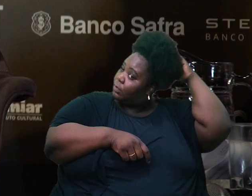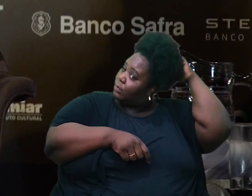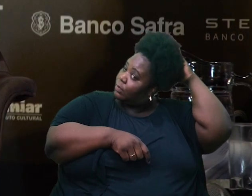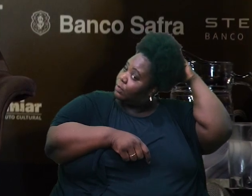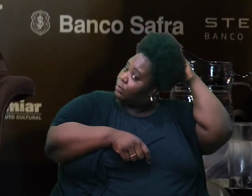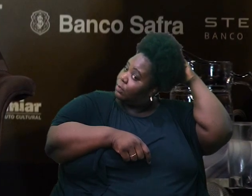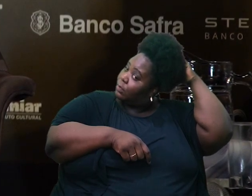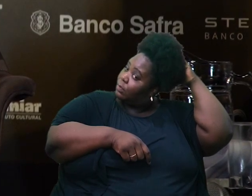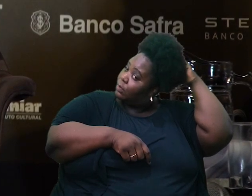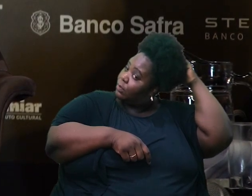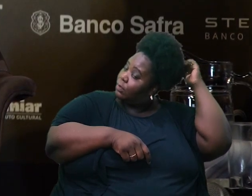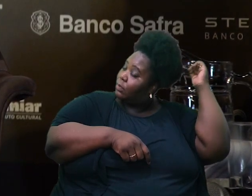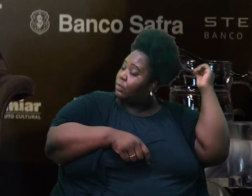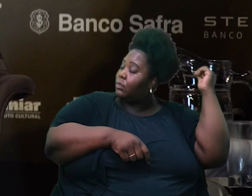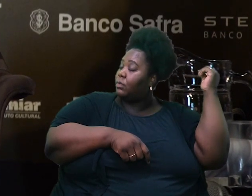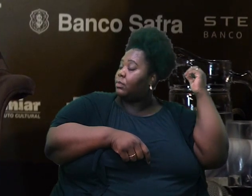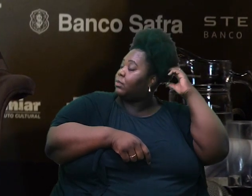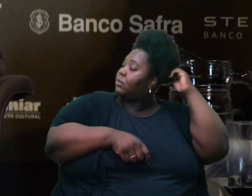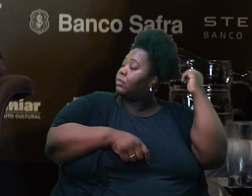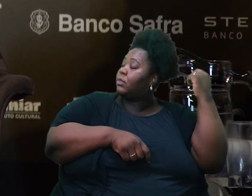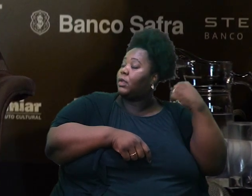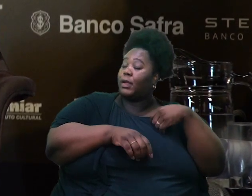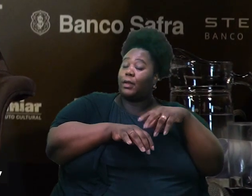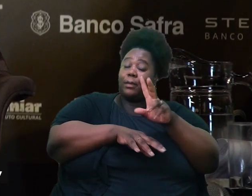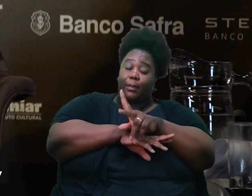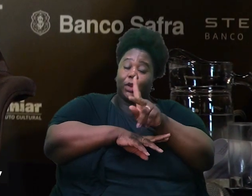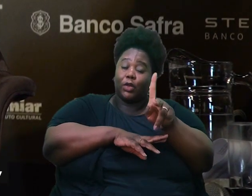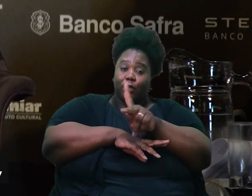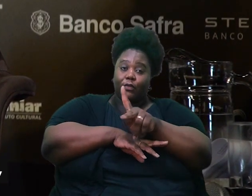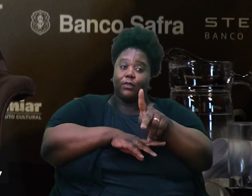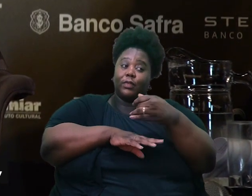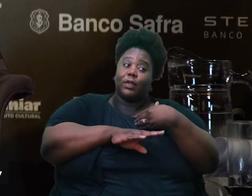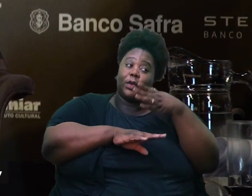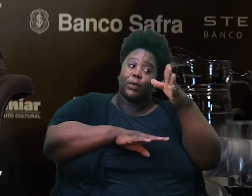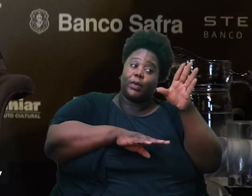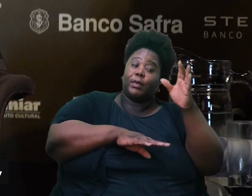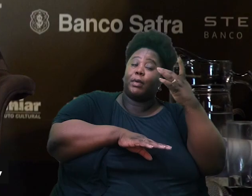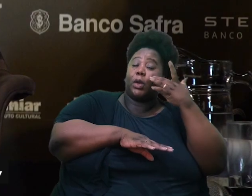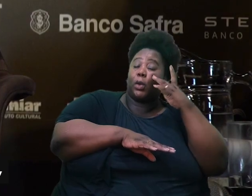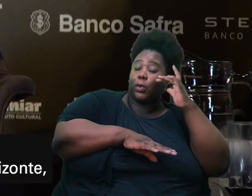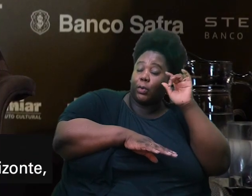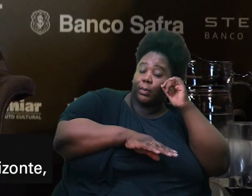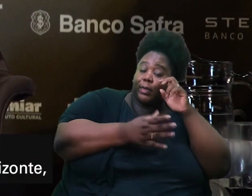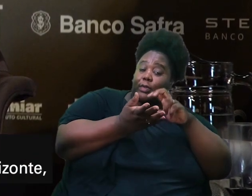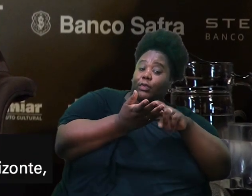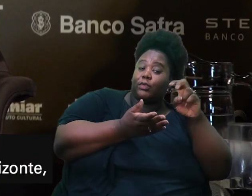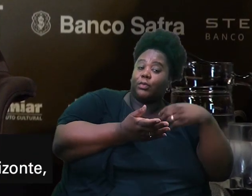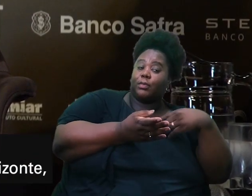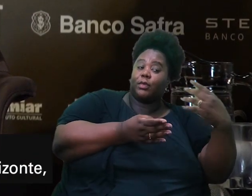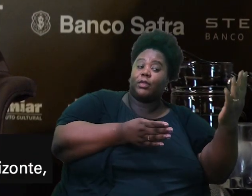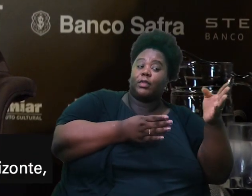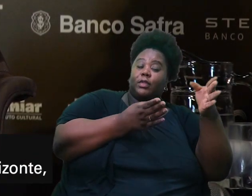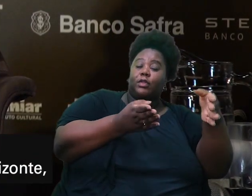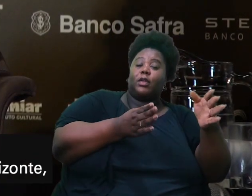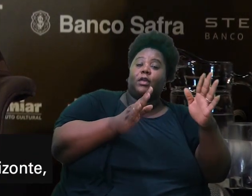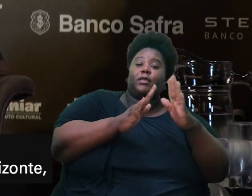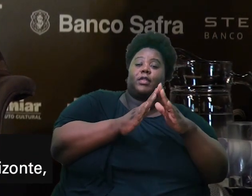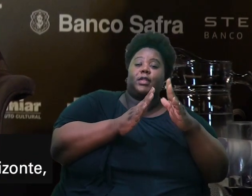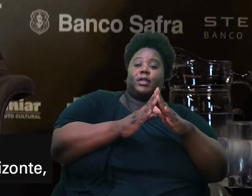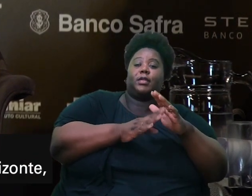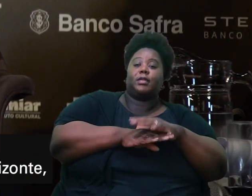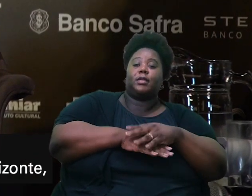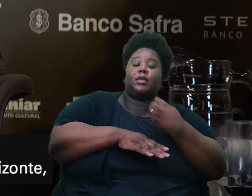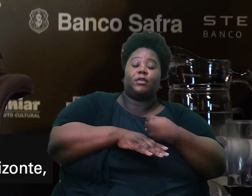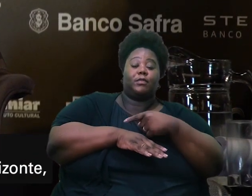eu precisava, né, eu dava aula, eu ia para Ouro Preto de manhã, chegava em casa, que eu sempre morei